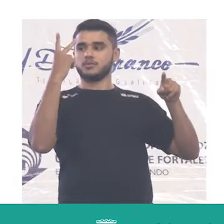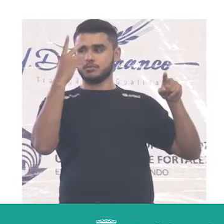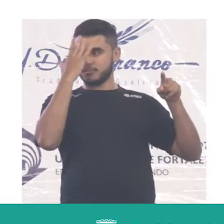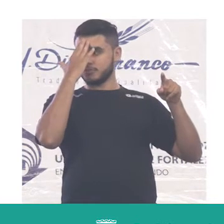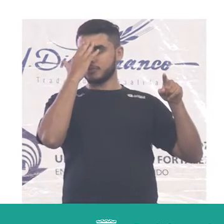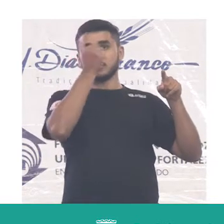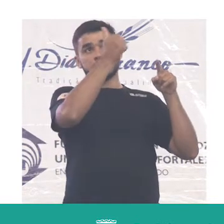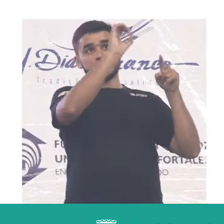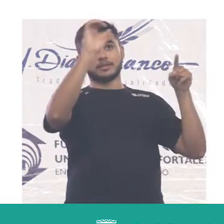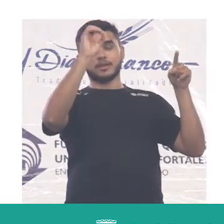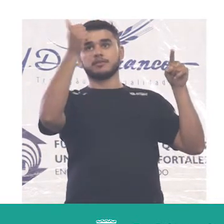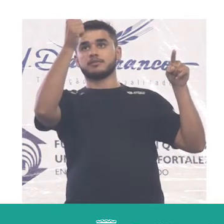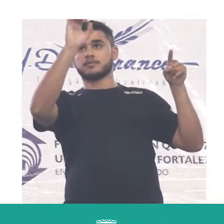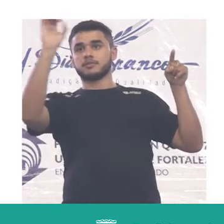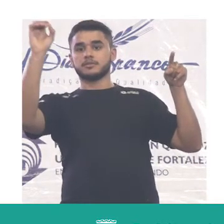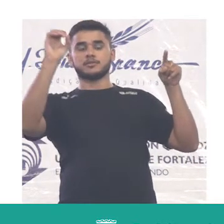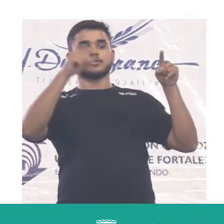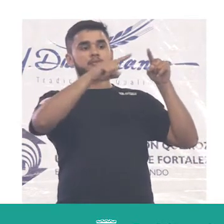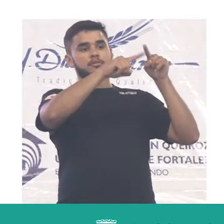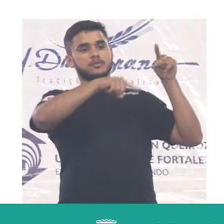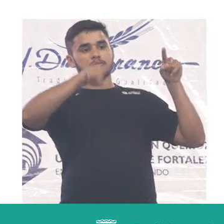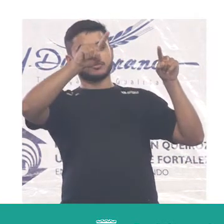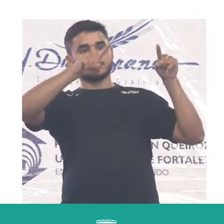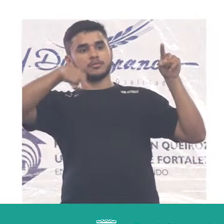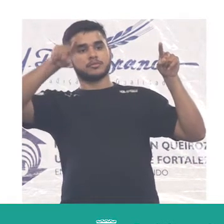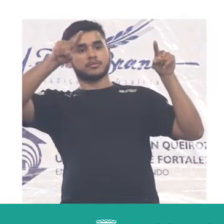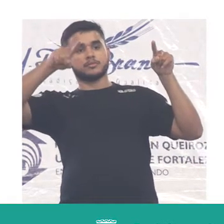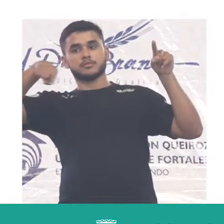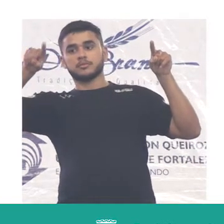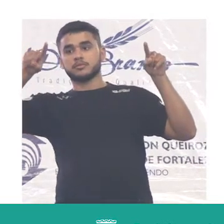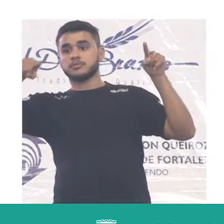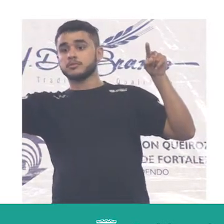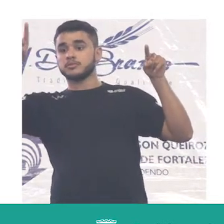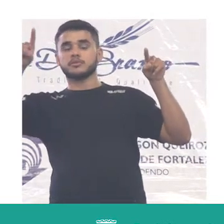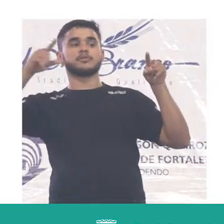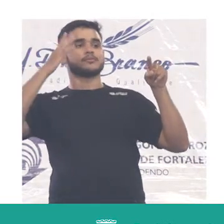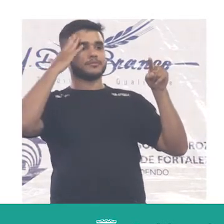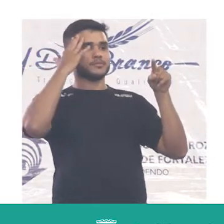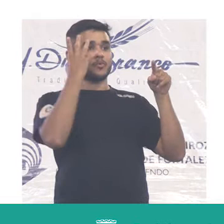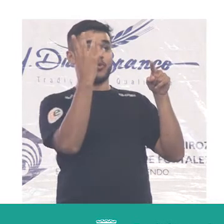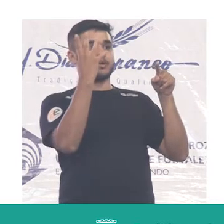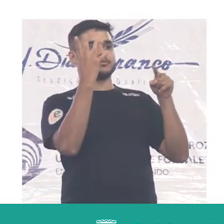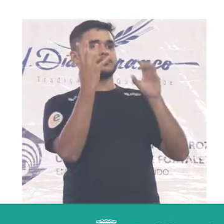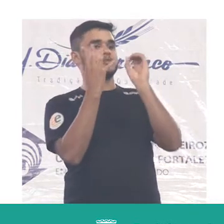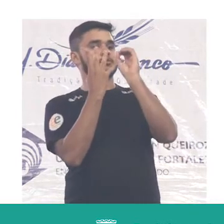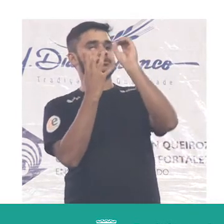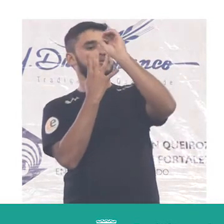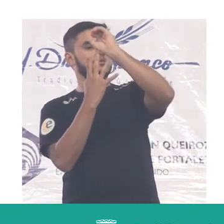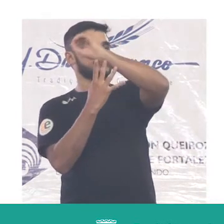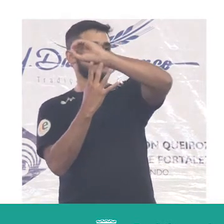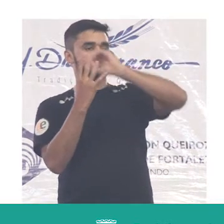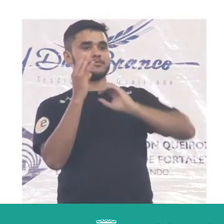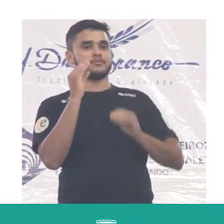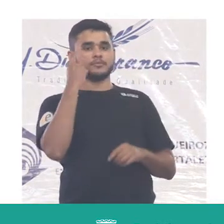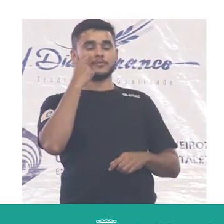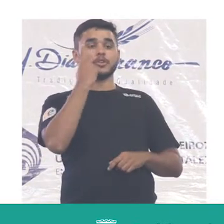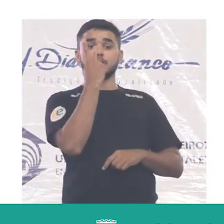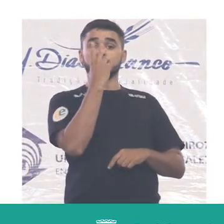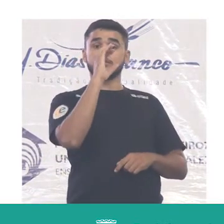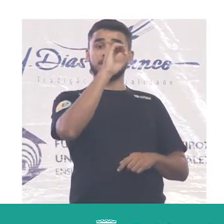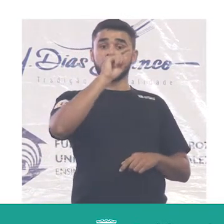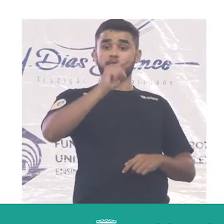2 vezes, você anda 4 casas decimais na vírgula. Então, o que era 144 vai ficar